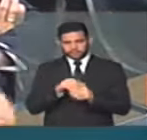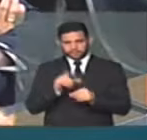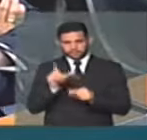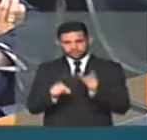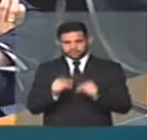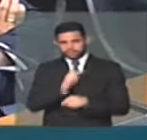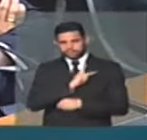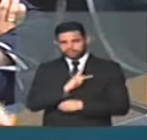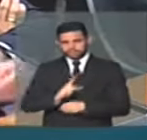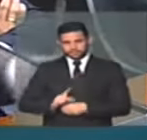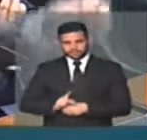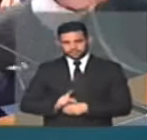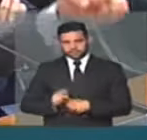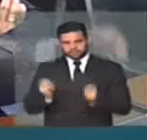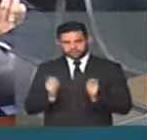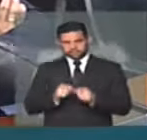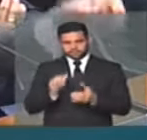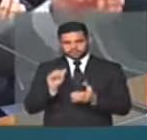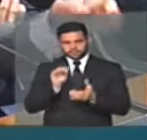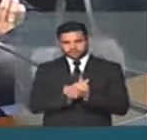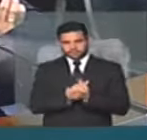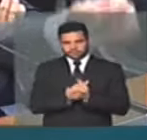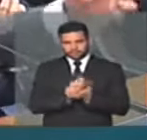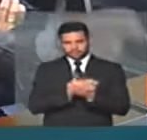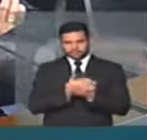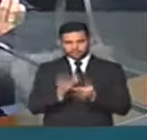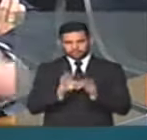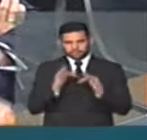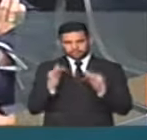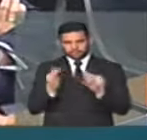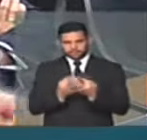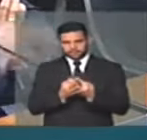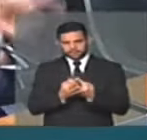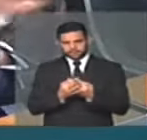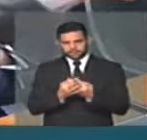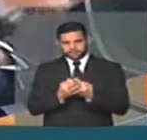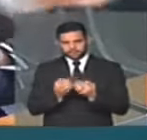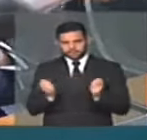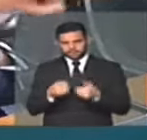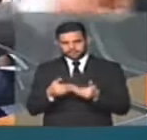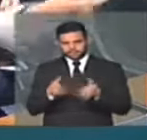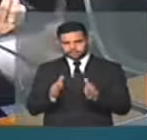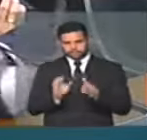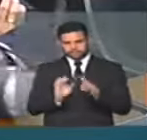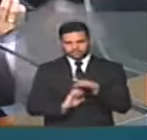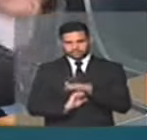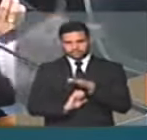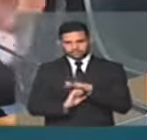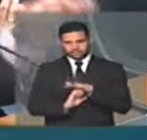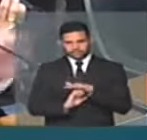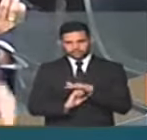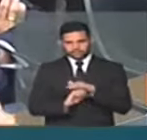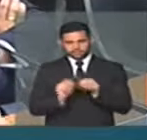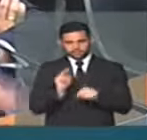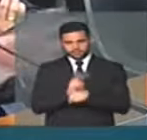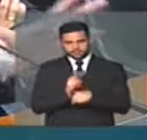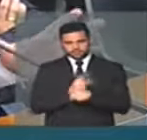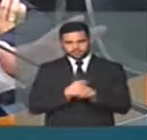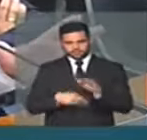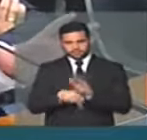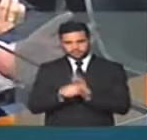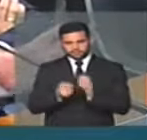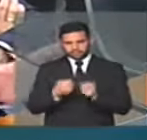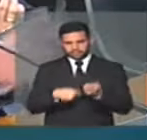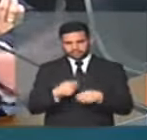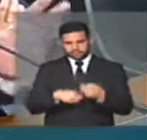e eleger um presidente, pode casar e constituir uma família, pode abrir uma empresa e gerir o seu